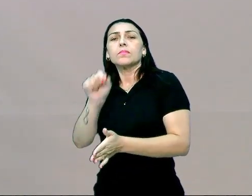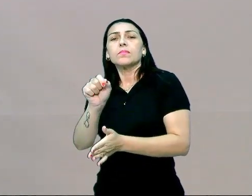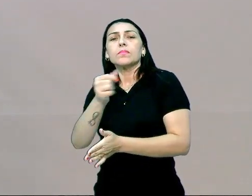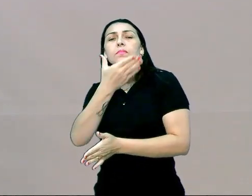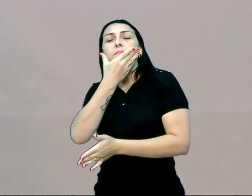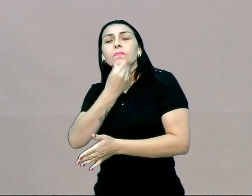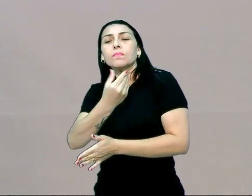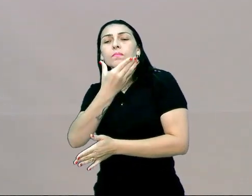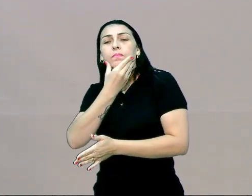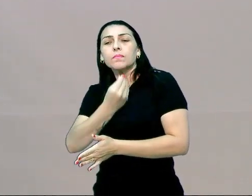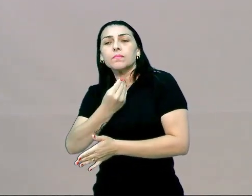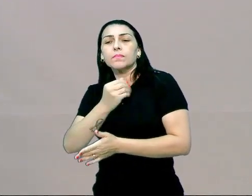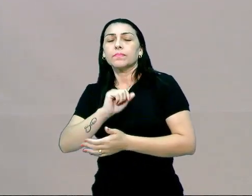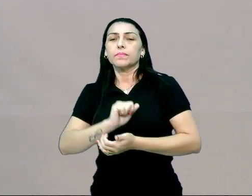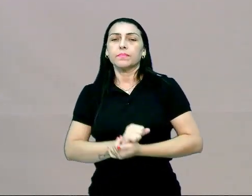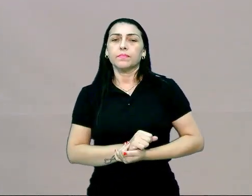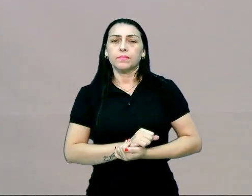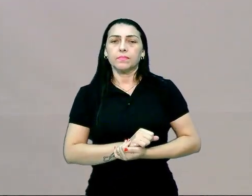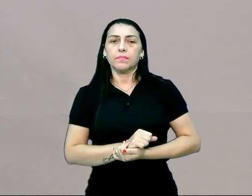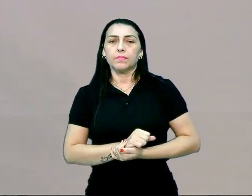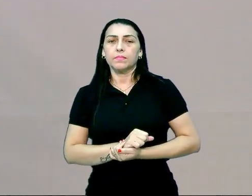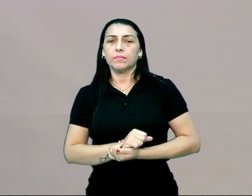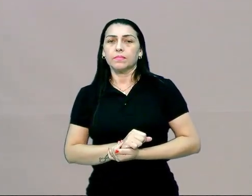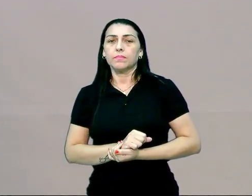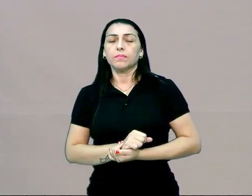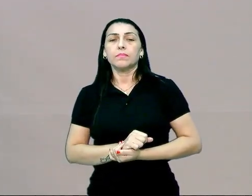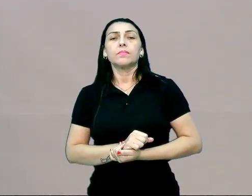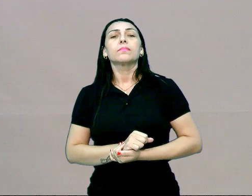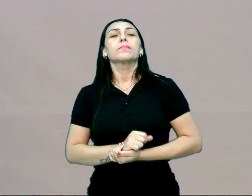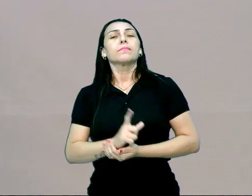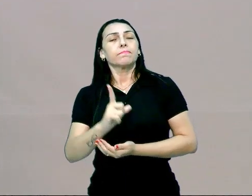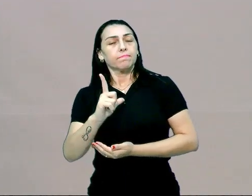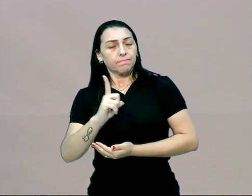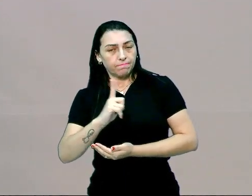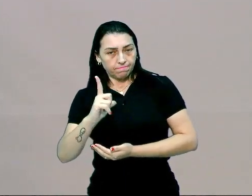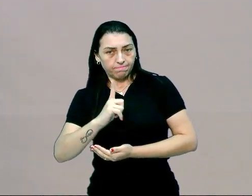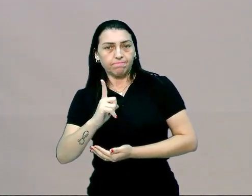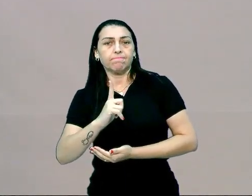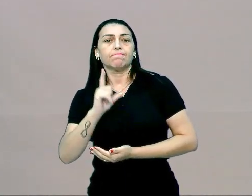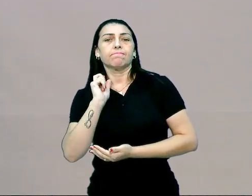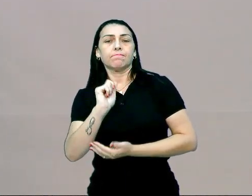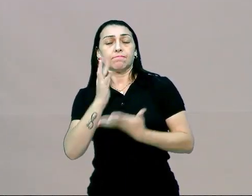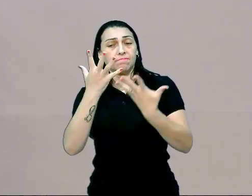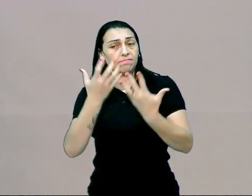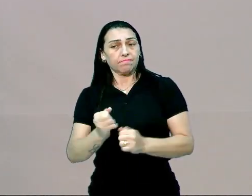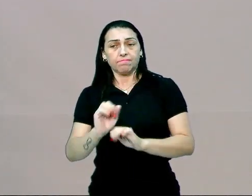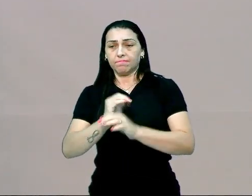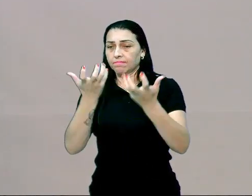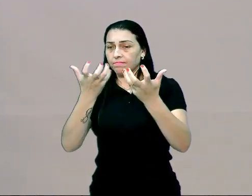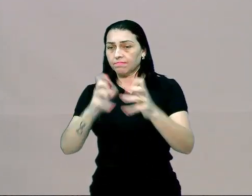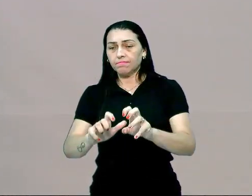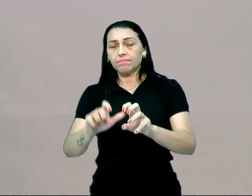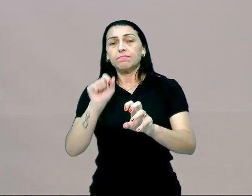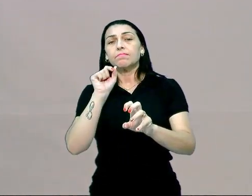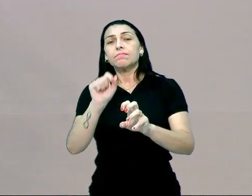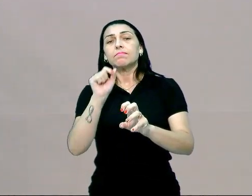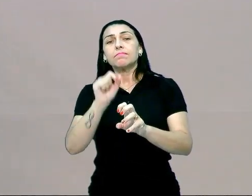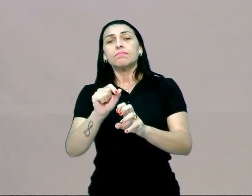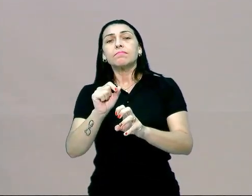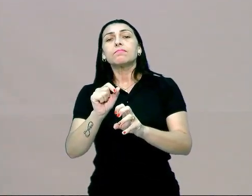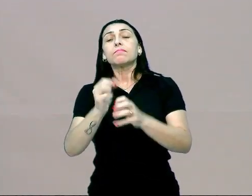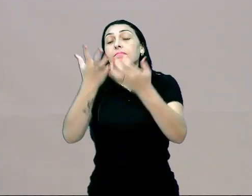justamente pelo gênero masculino. E há muita resistência no que diz respeito